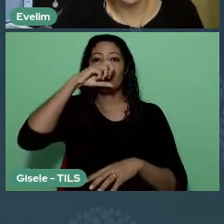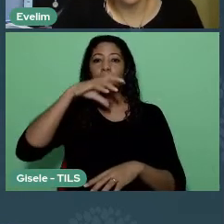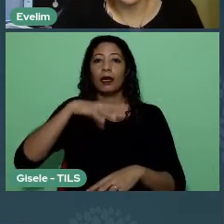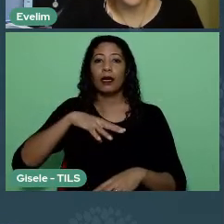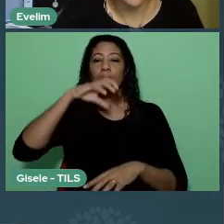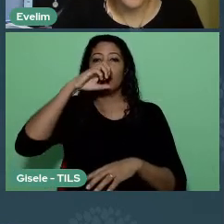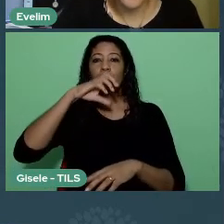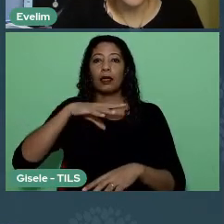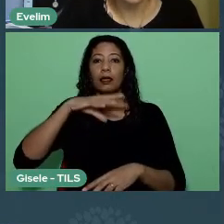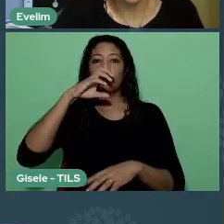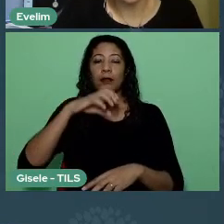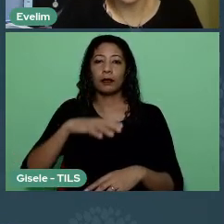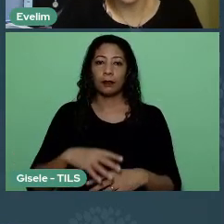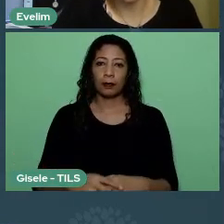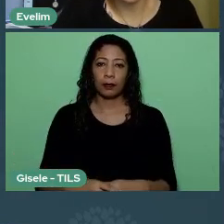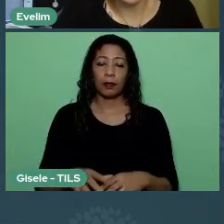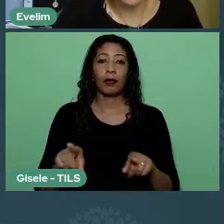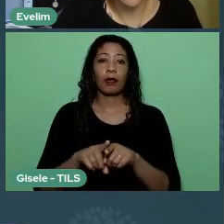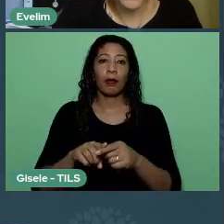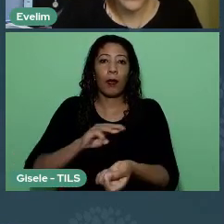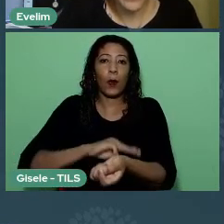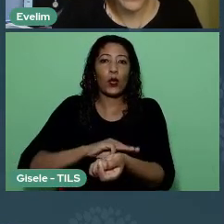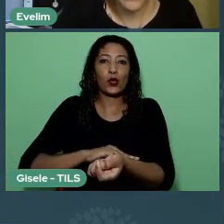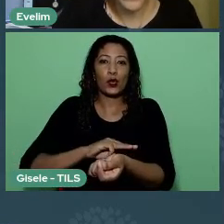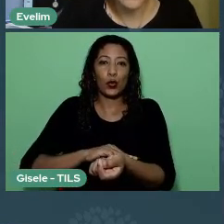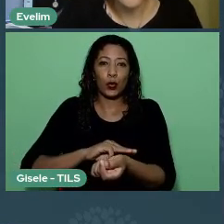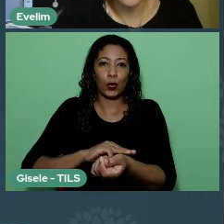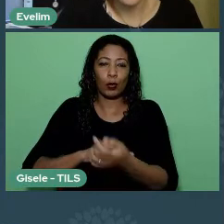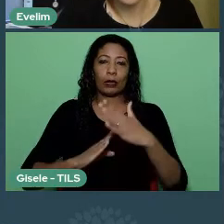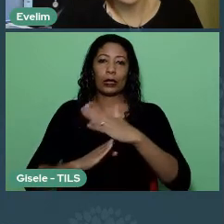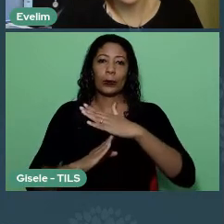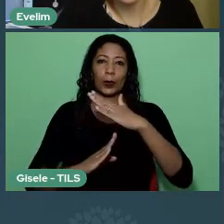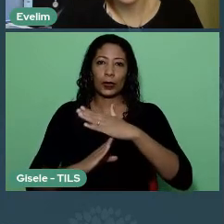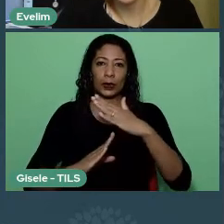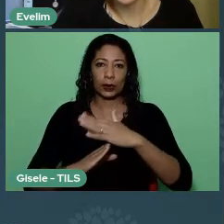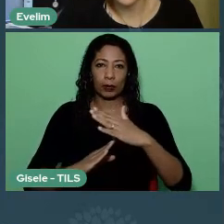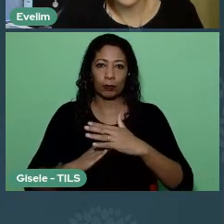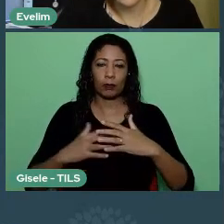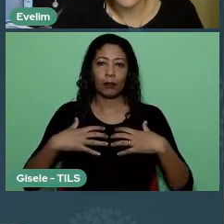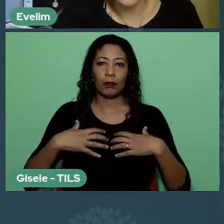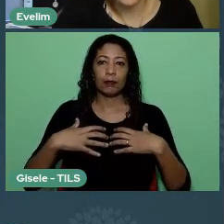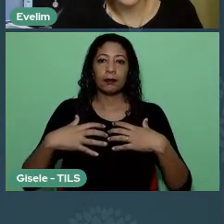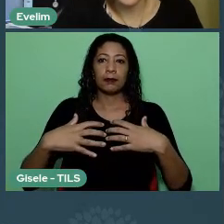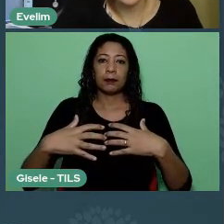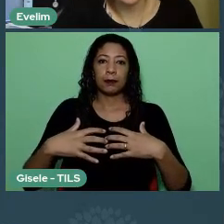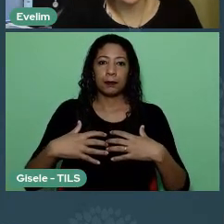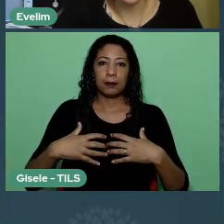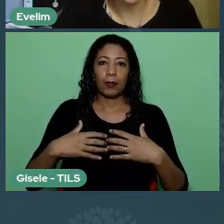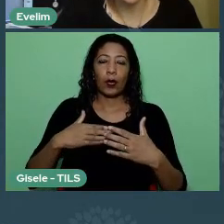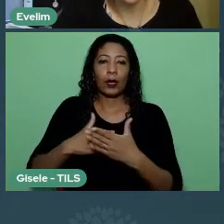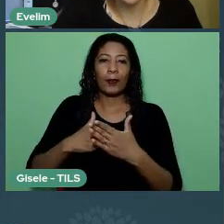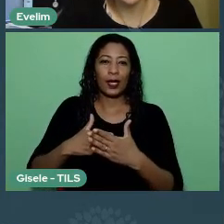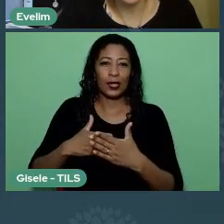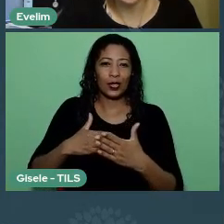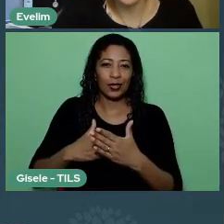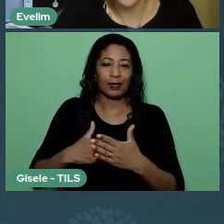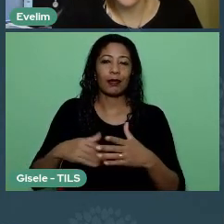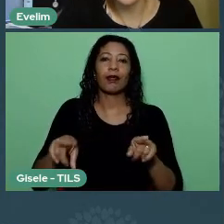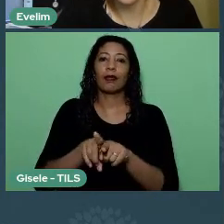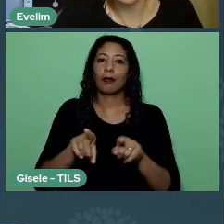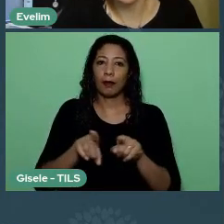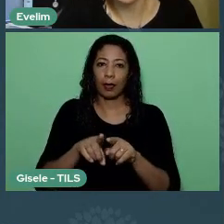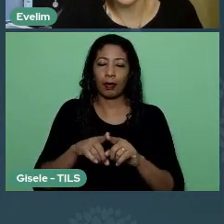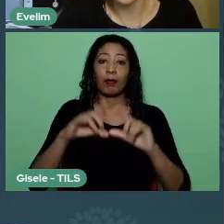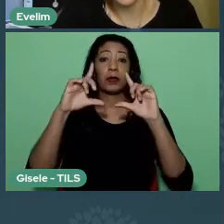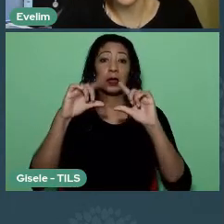limitação muscular com maior limitação ventilatória, uma redução do VO2 máximo e uma redução de força